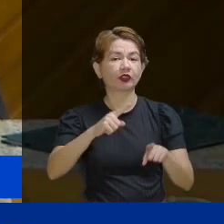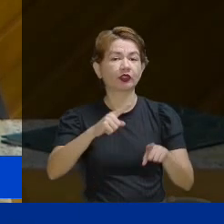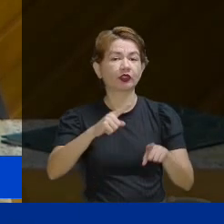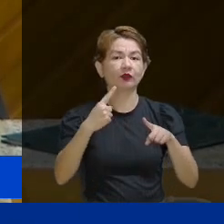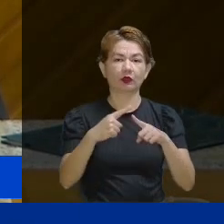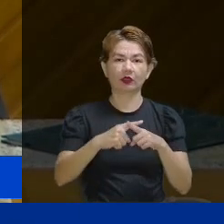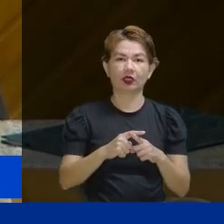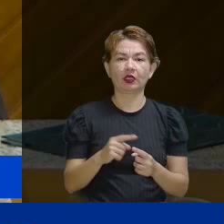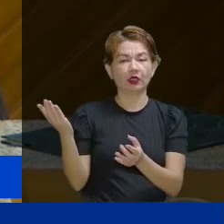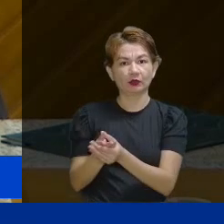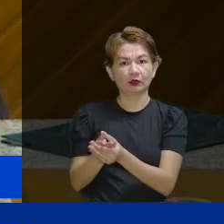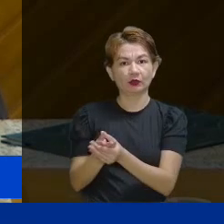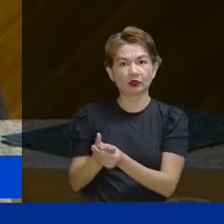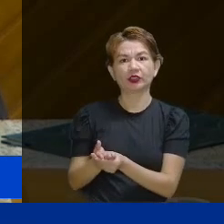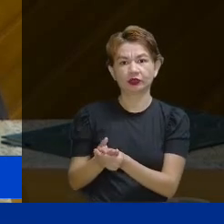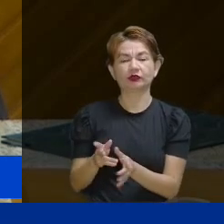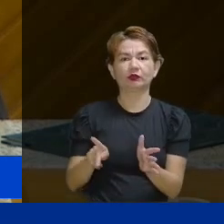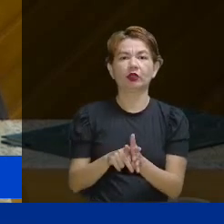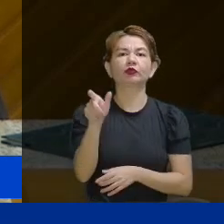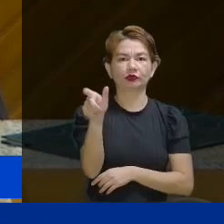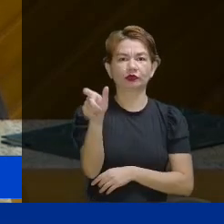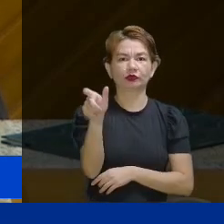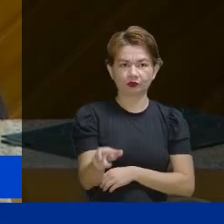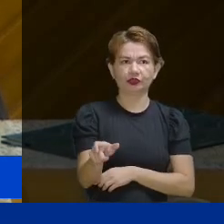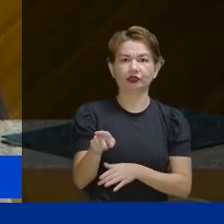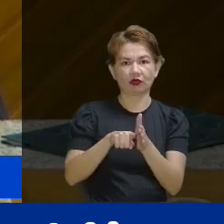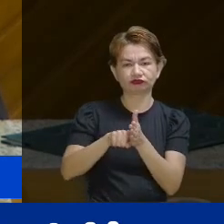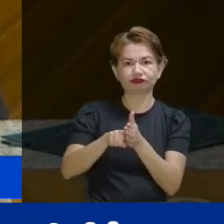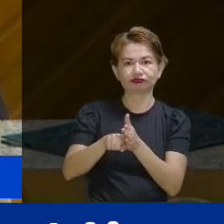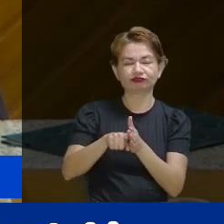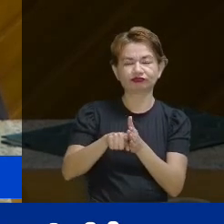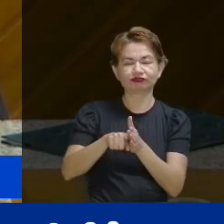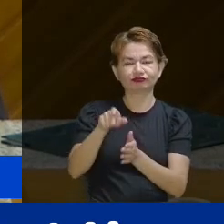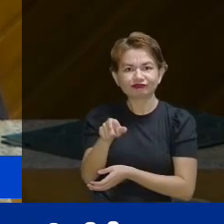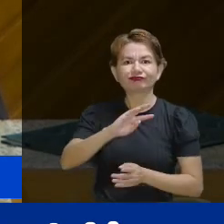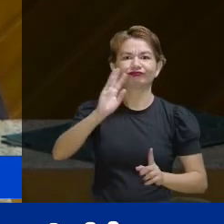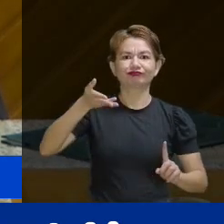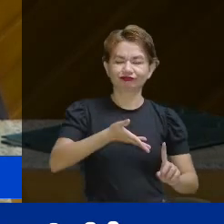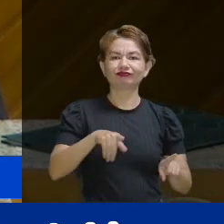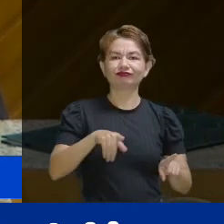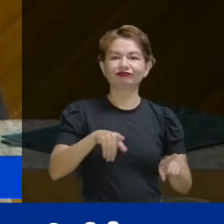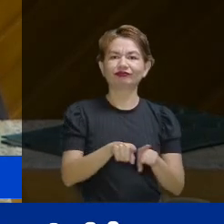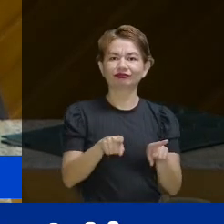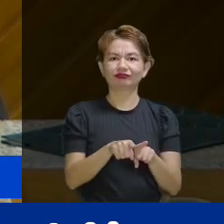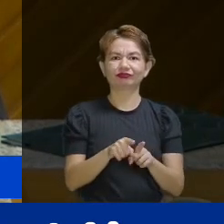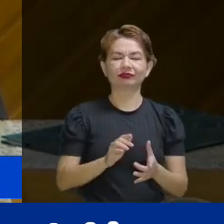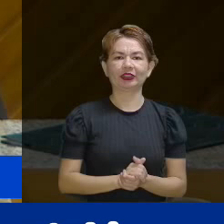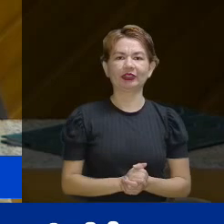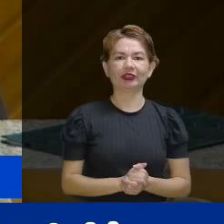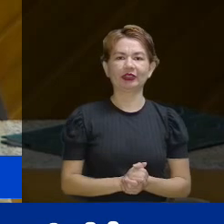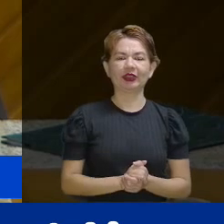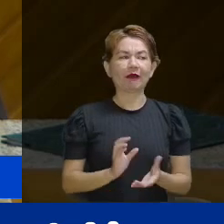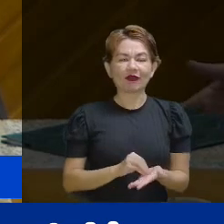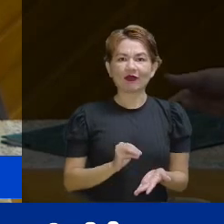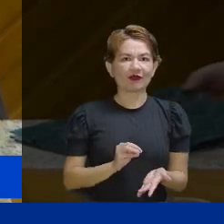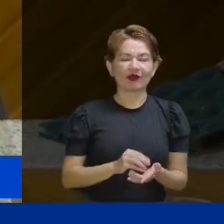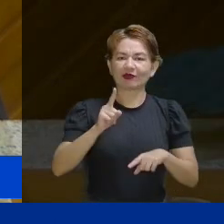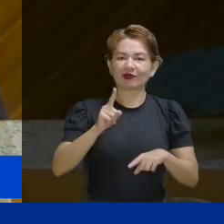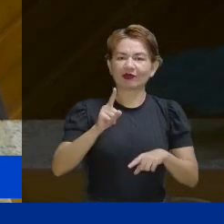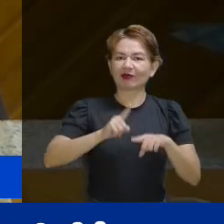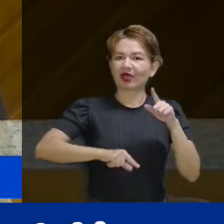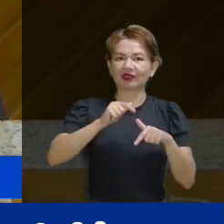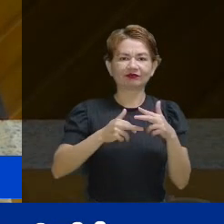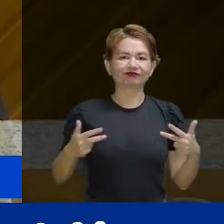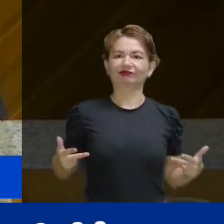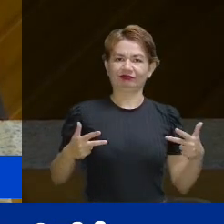encargo processual do investigado integrar o arcabouço probatório e, desse modo, a eventual incompletude do material